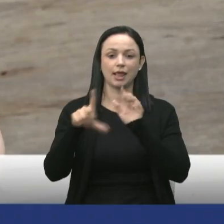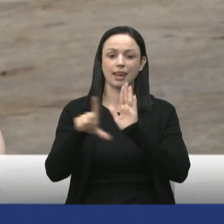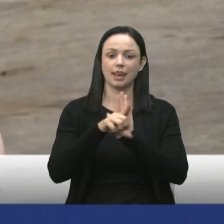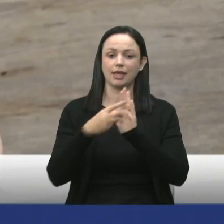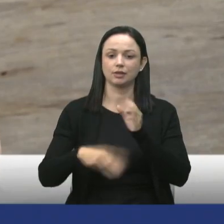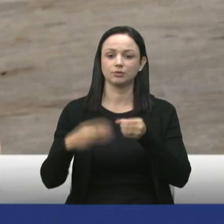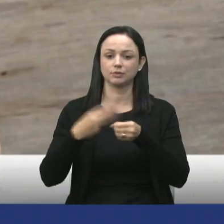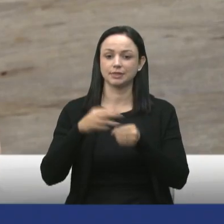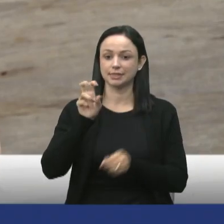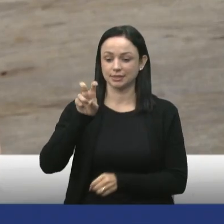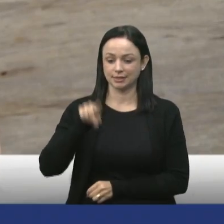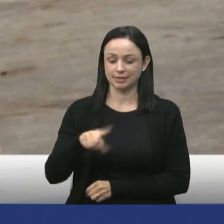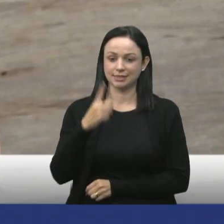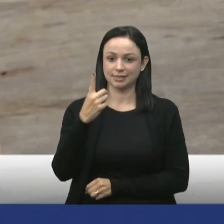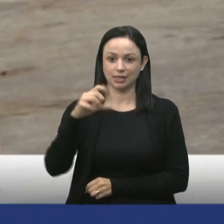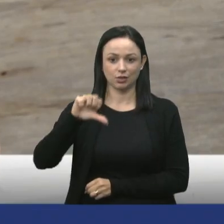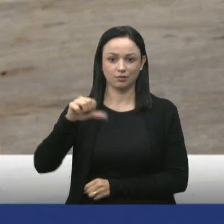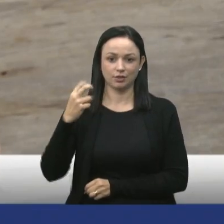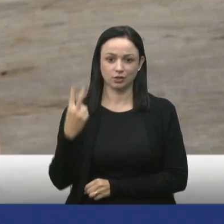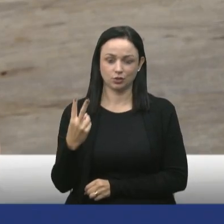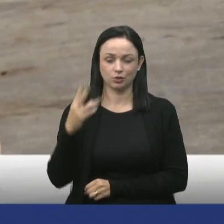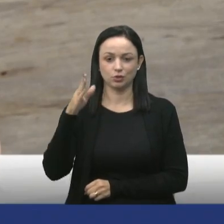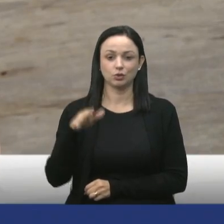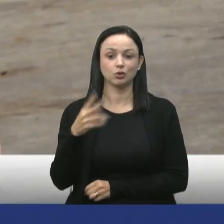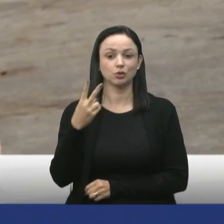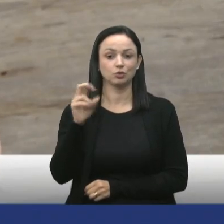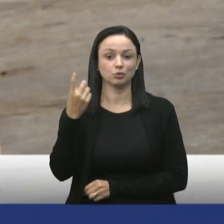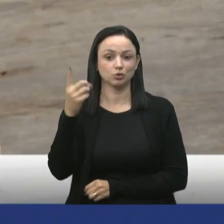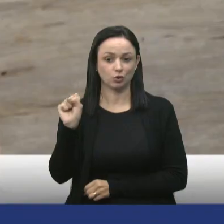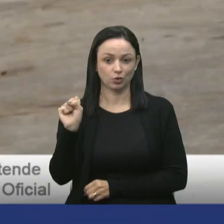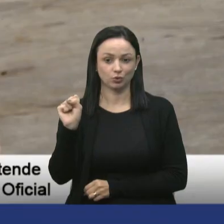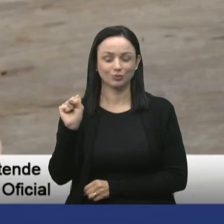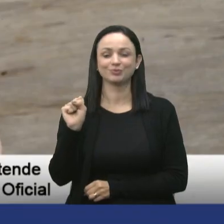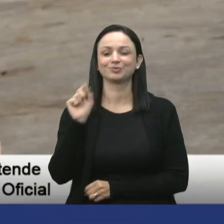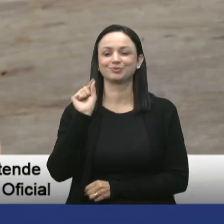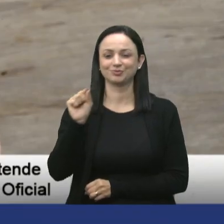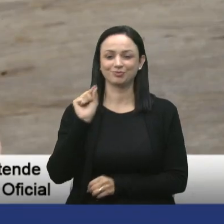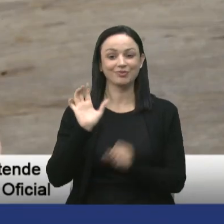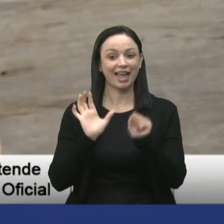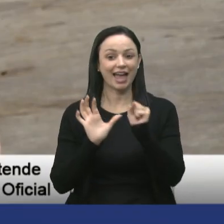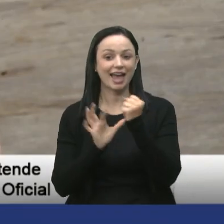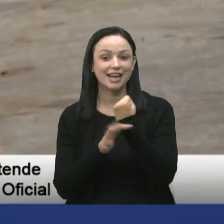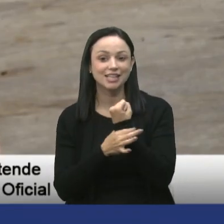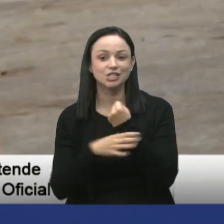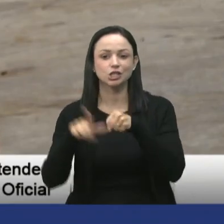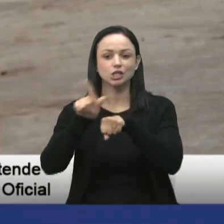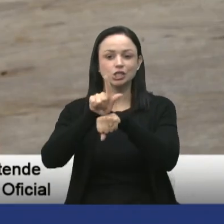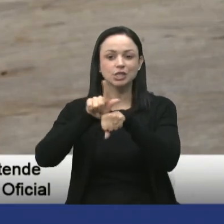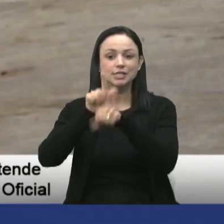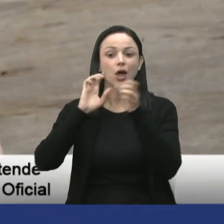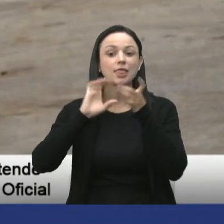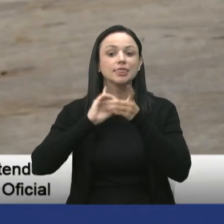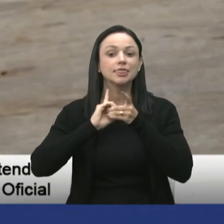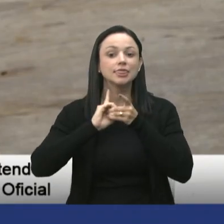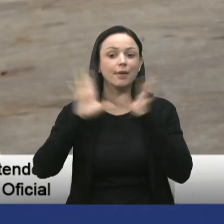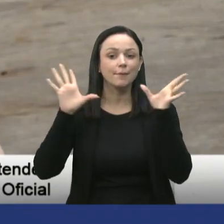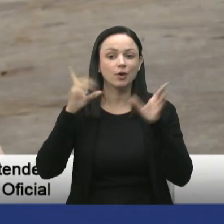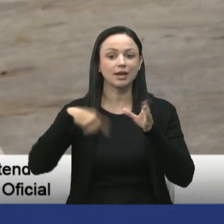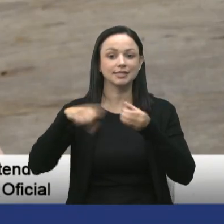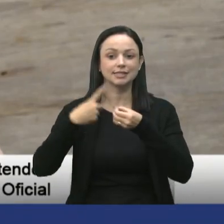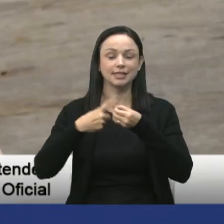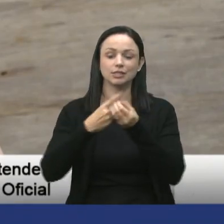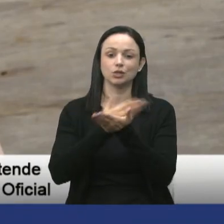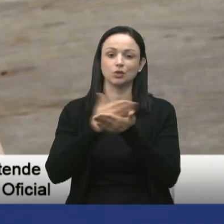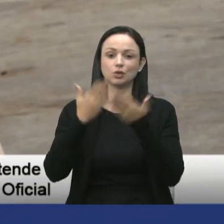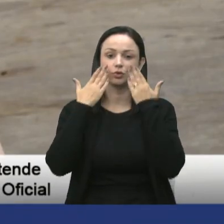Municipal 5.192 de 2018, e garantindo a gestão democrática da cidade, vamos dar início à